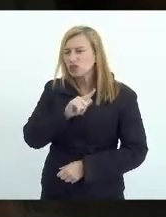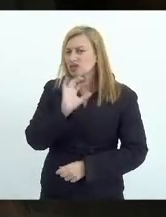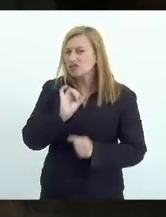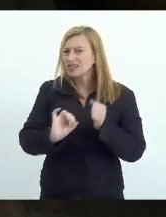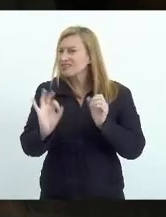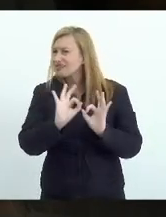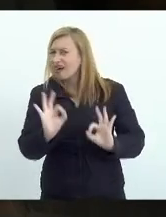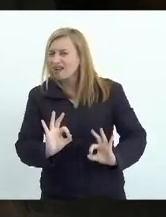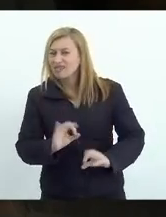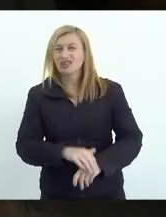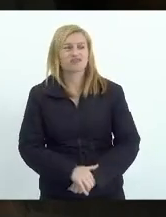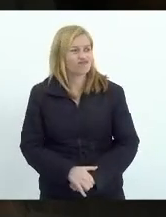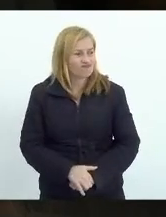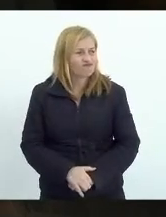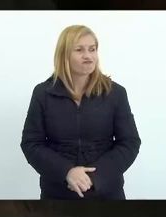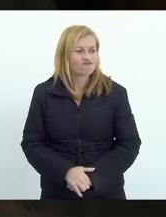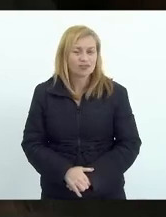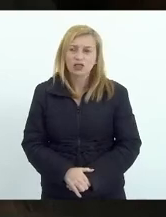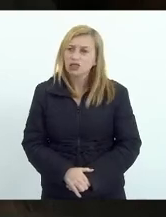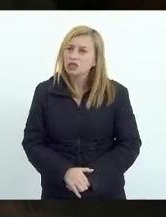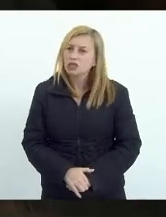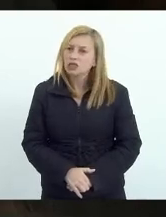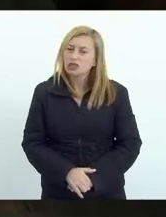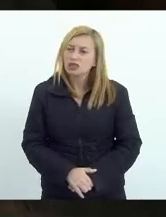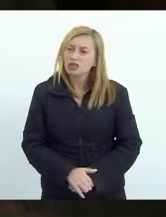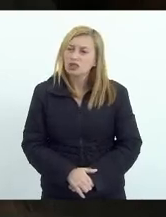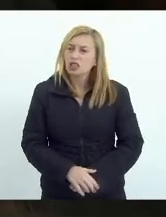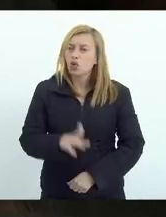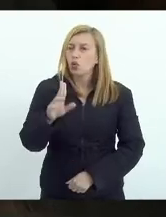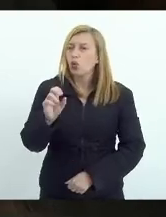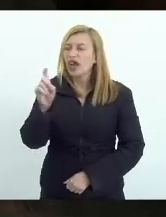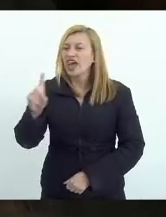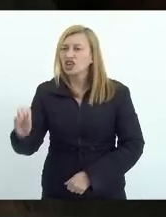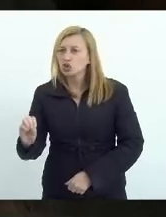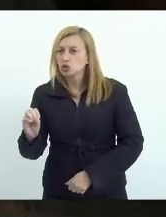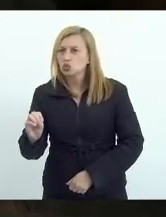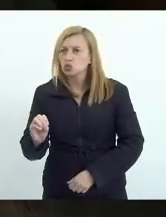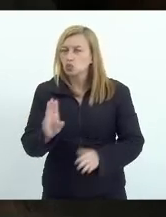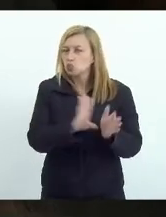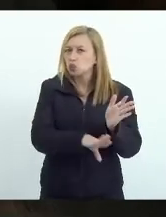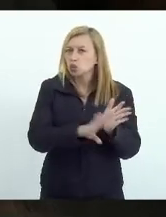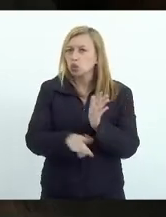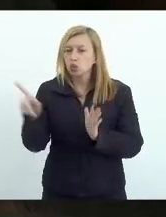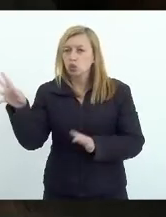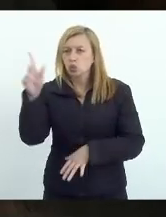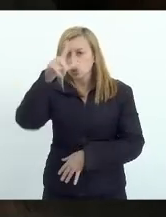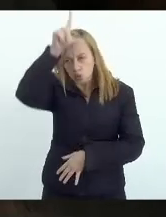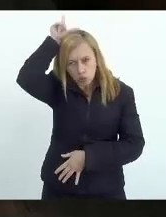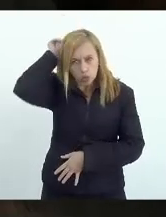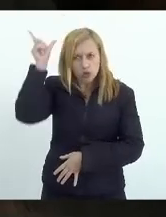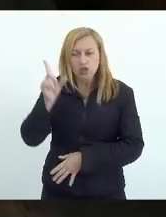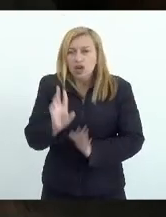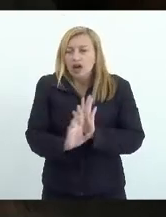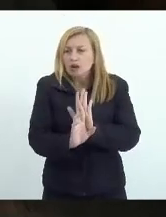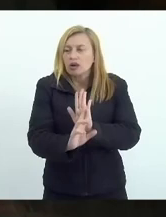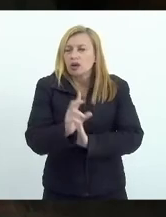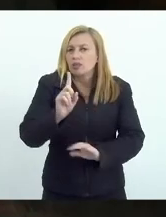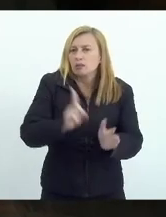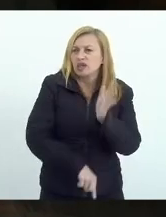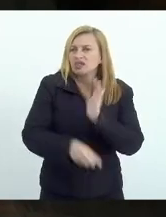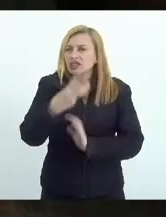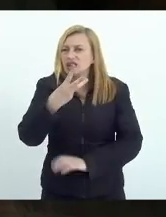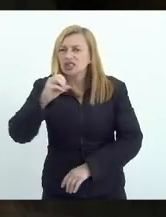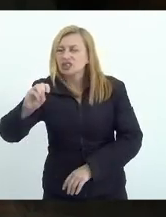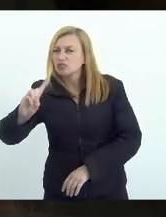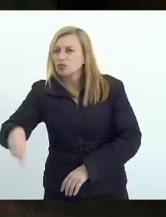a Luanda não consegue fazer. Na UESO, a despesa, Luiz Paulo, representa menos de 300 mil reais.